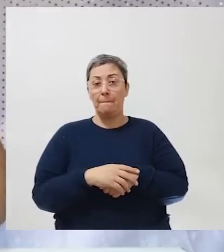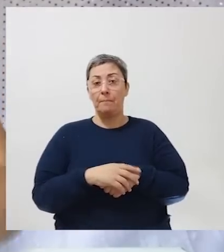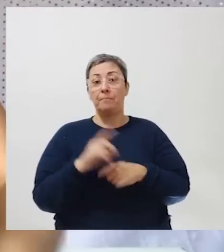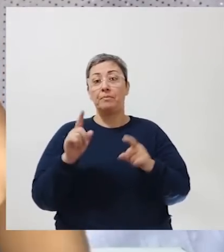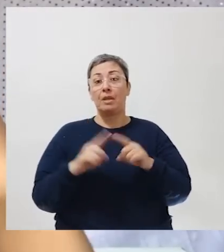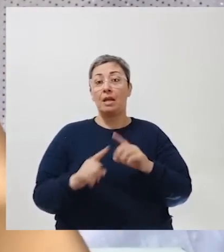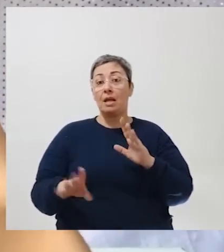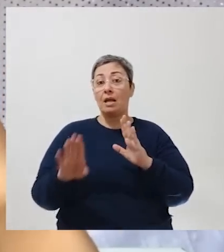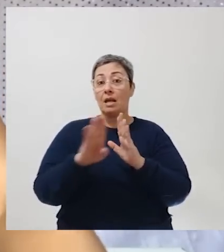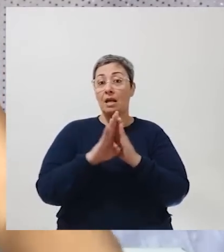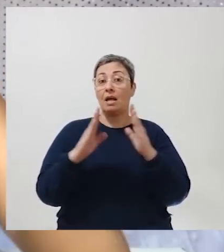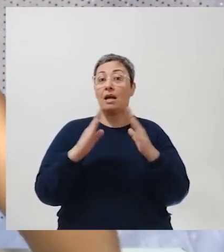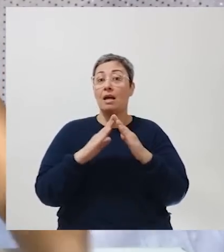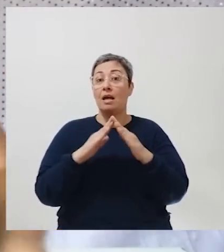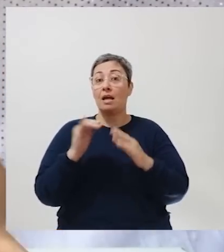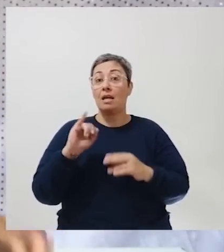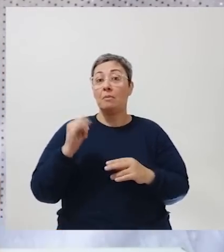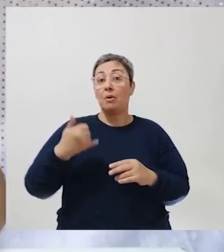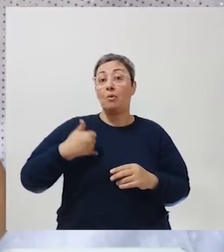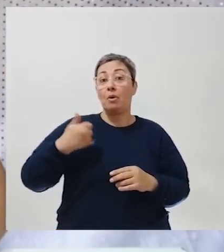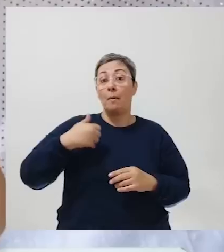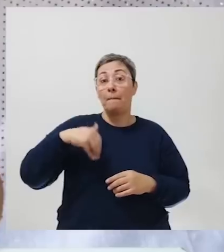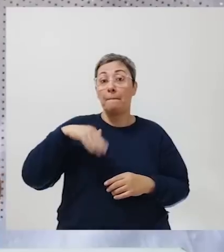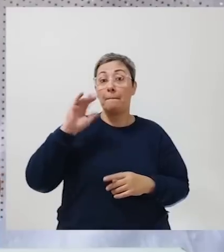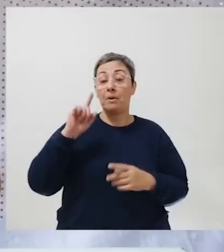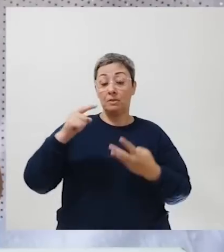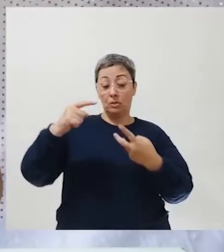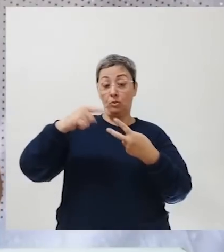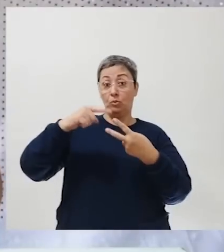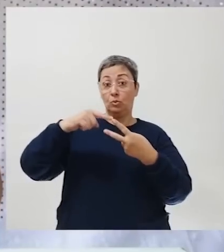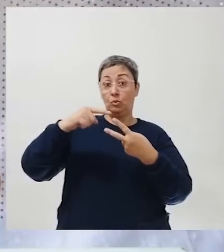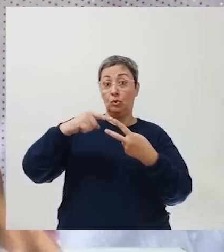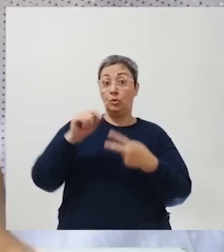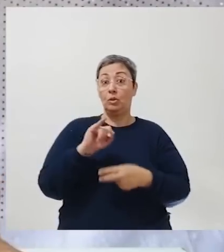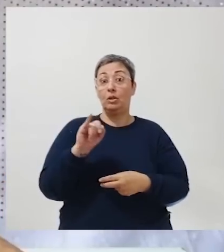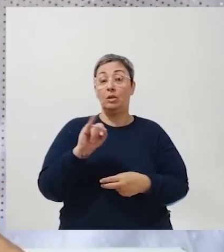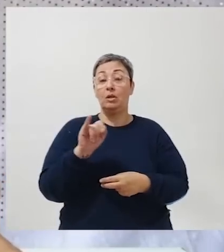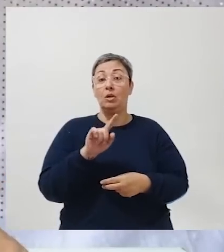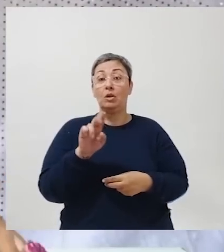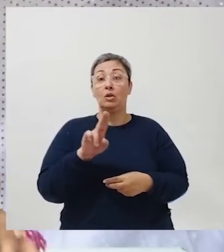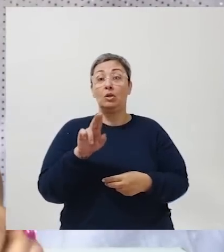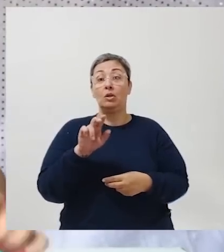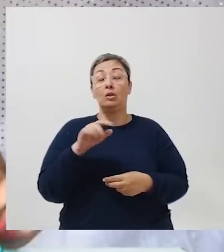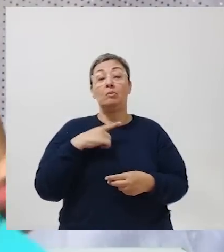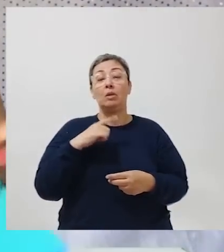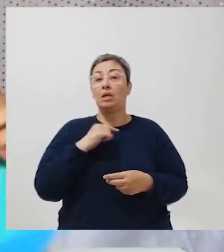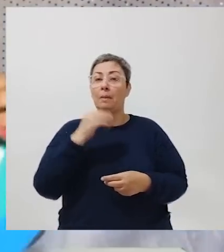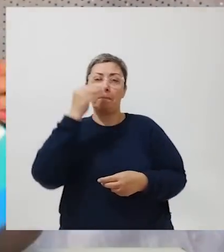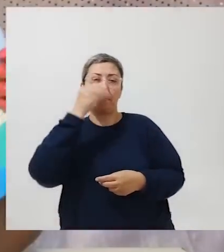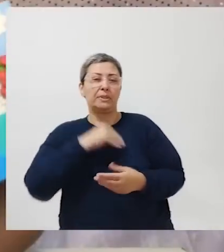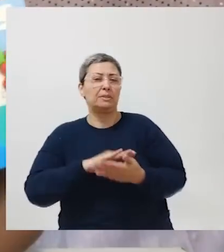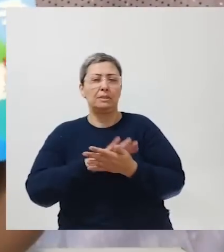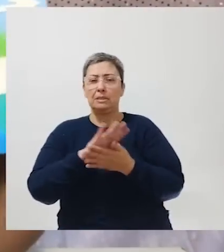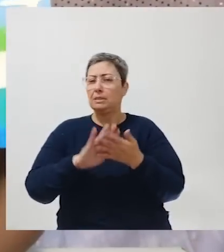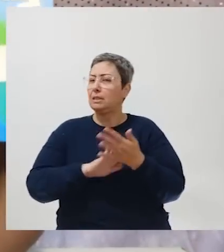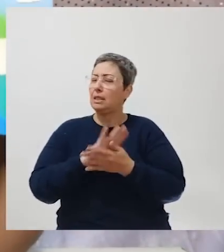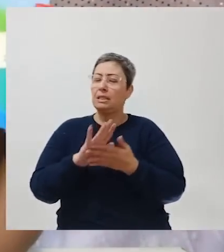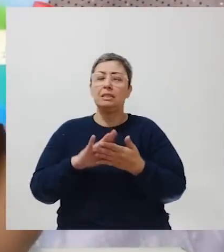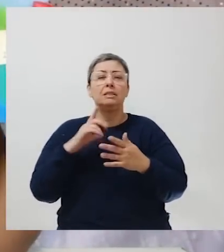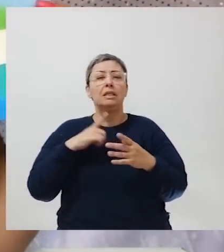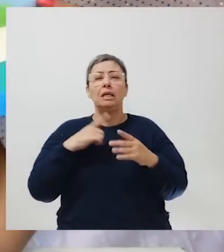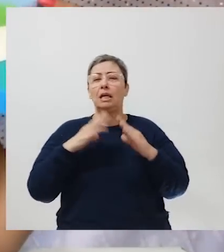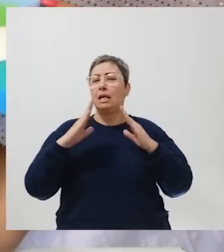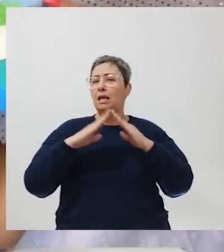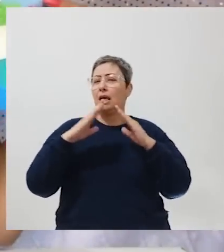e foram para a casa do seu irmão mais velho. O seu irmão, que não tinha preguiça, e fez uma